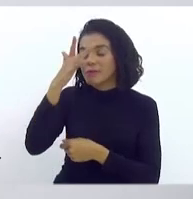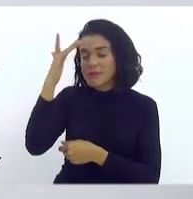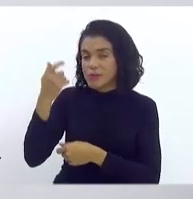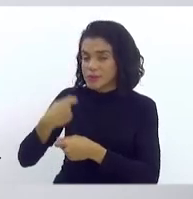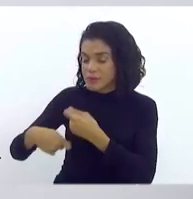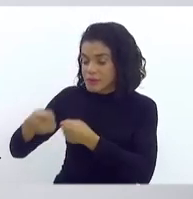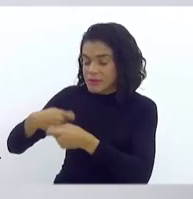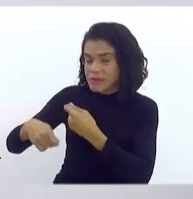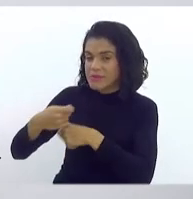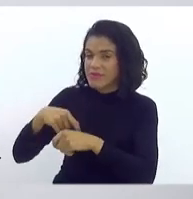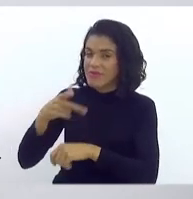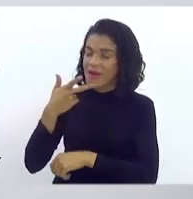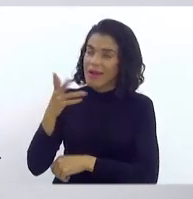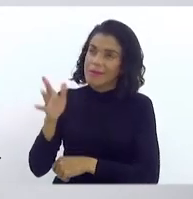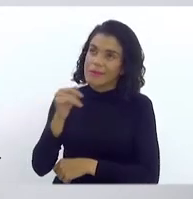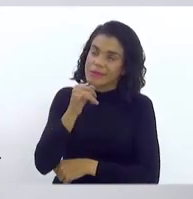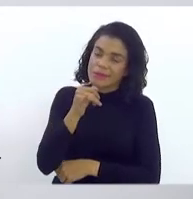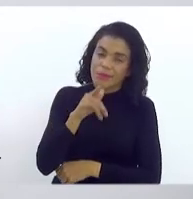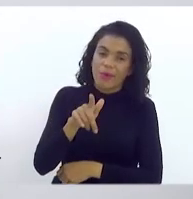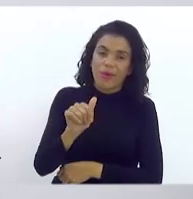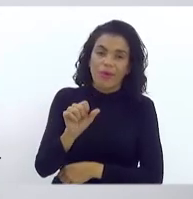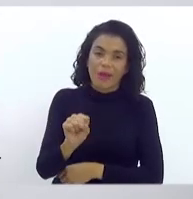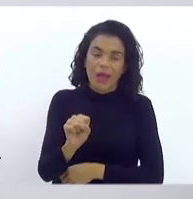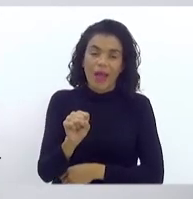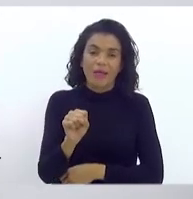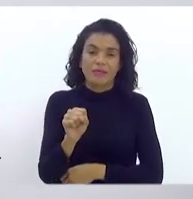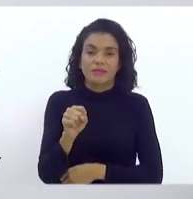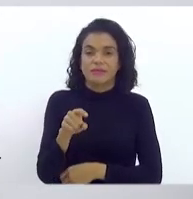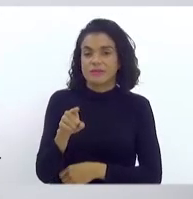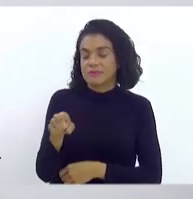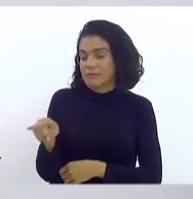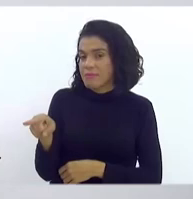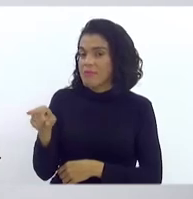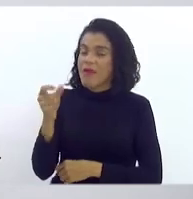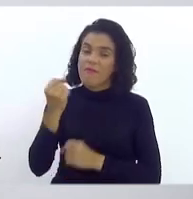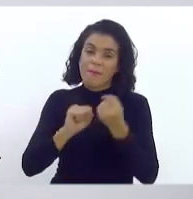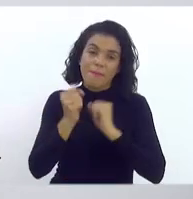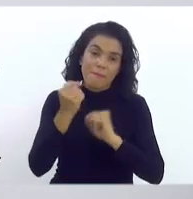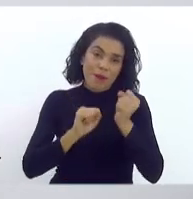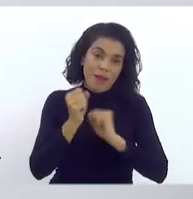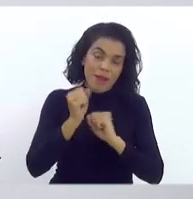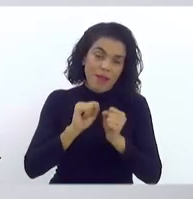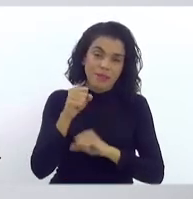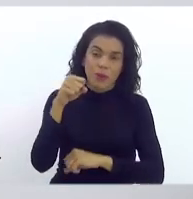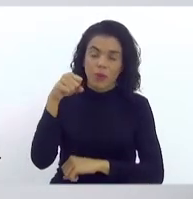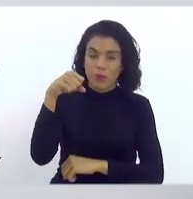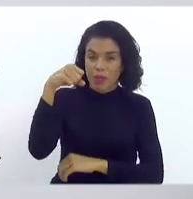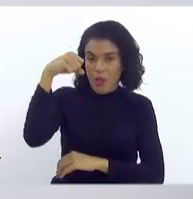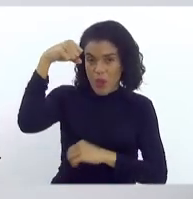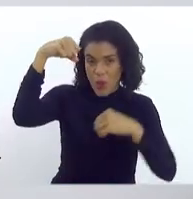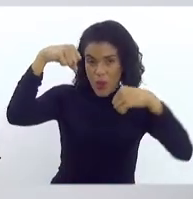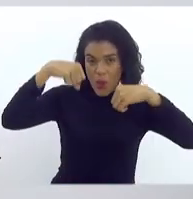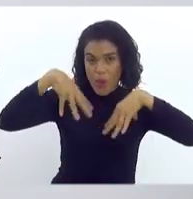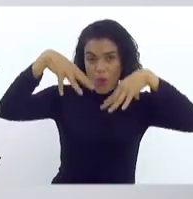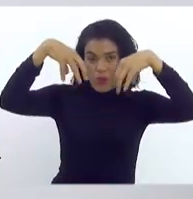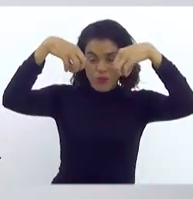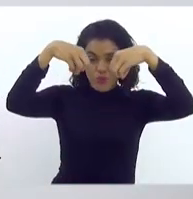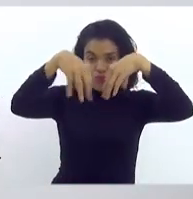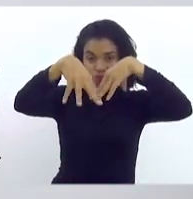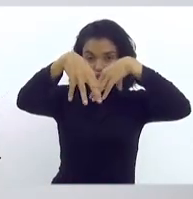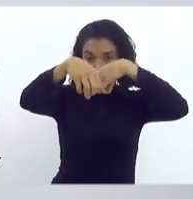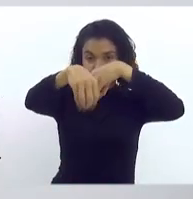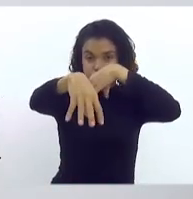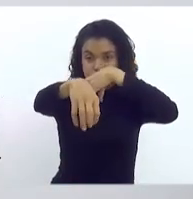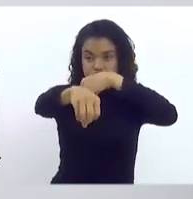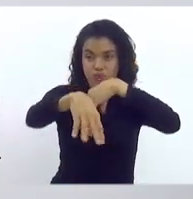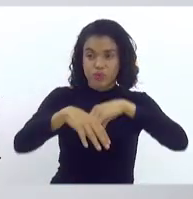estão subdimensionadas, como, por exemplo, o gás destinado para as termoelétricas. Não sei se foi a Petrobras, um documento desses da consulta